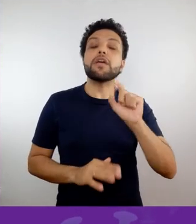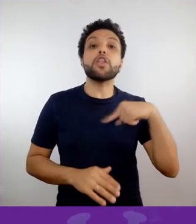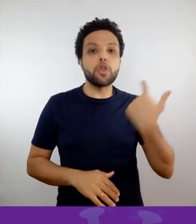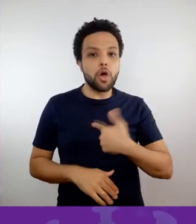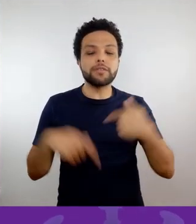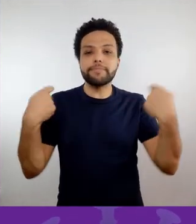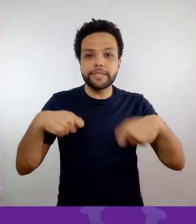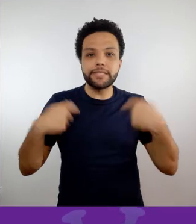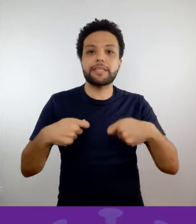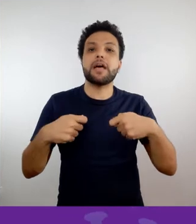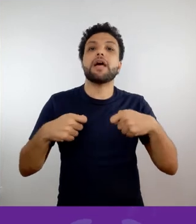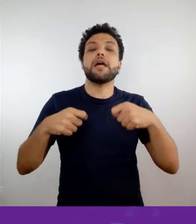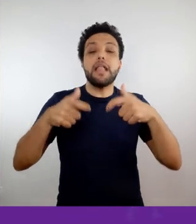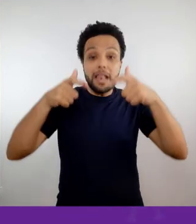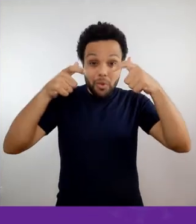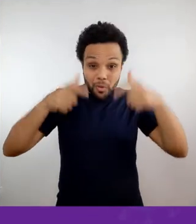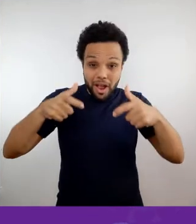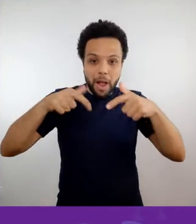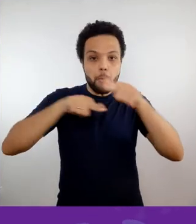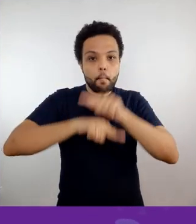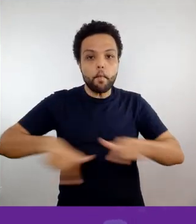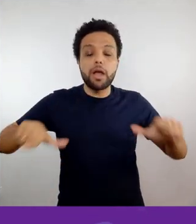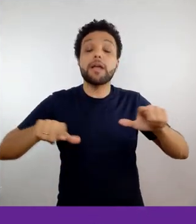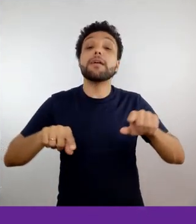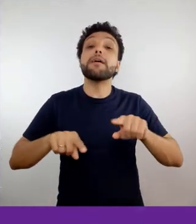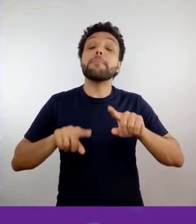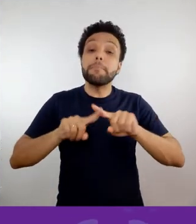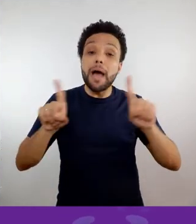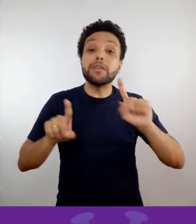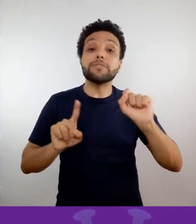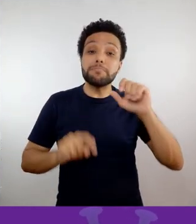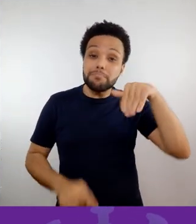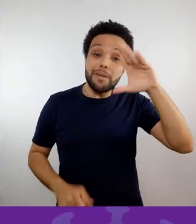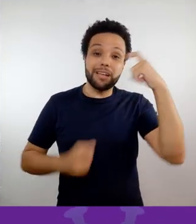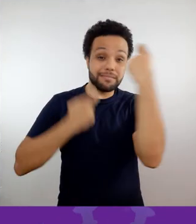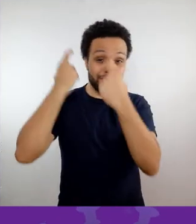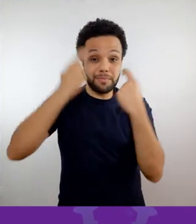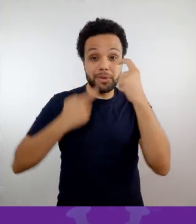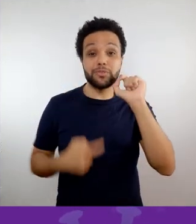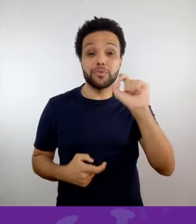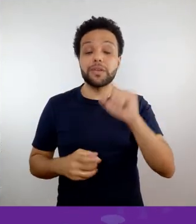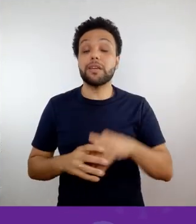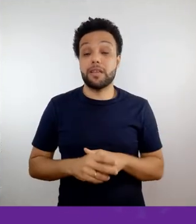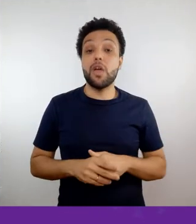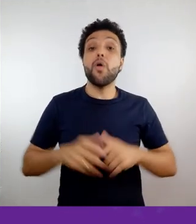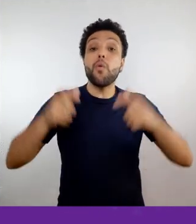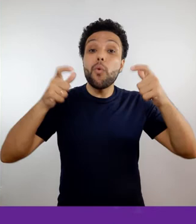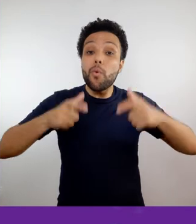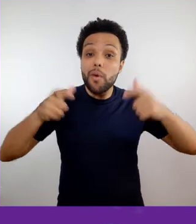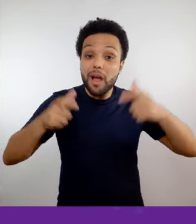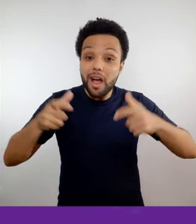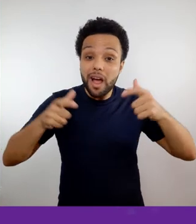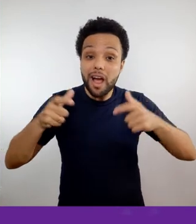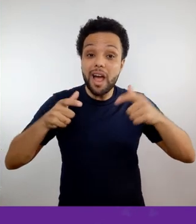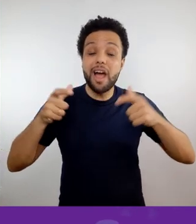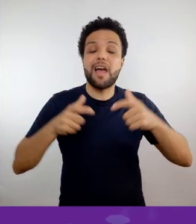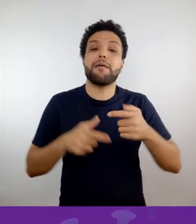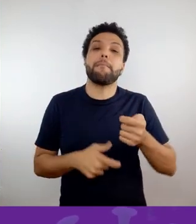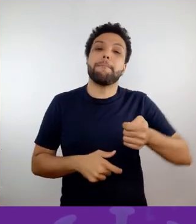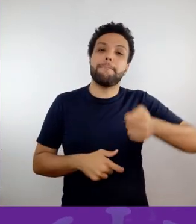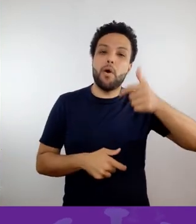necessidade de radicalizar a limpeza ambiental mas aí realmente o que foi fica mais preocupante com essa situação